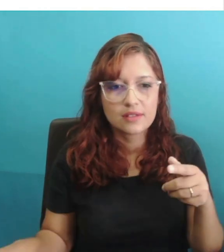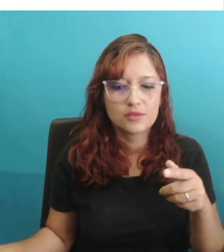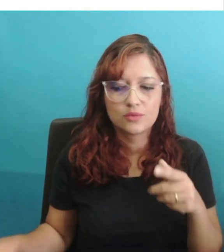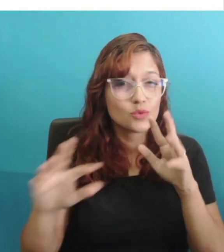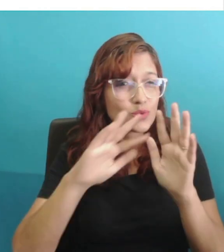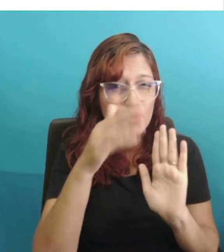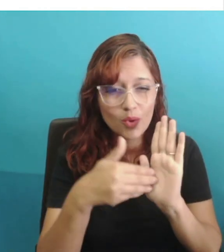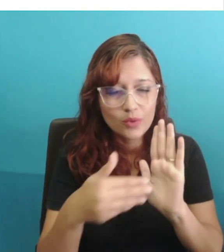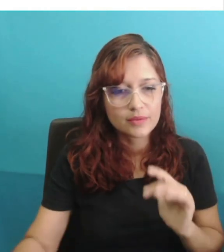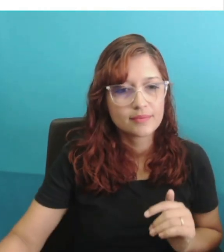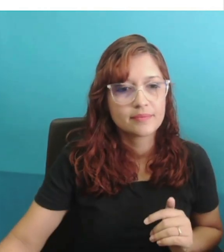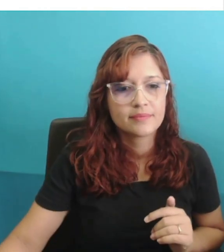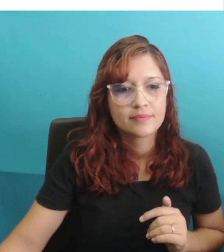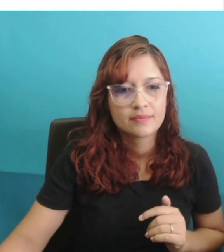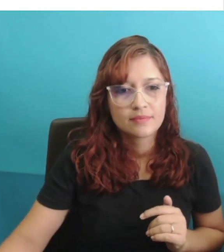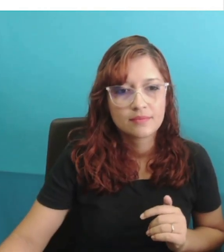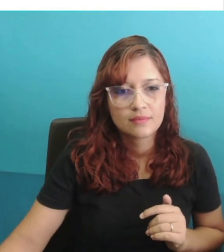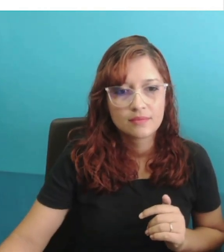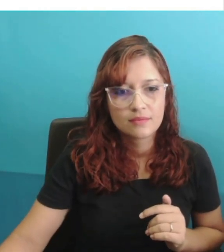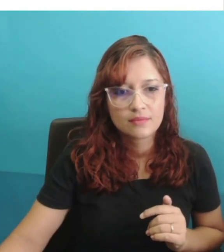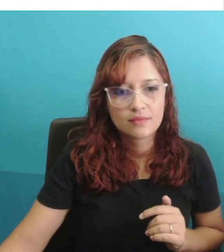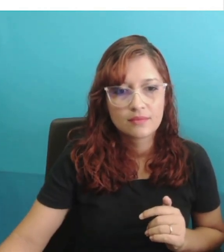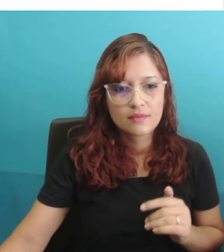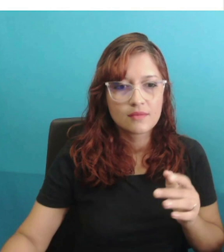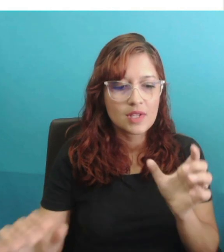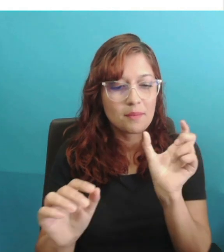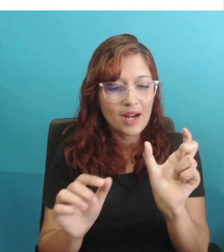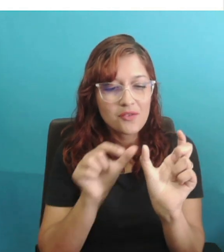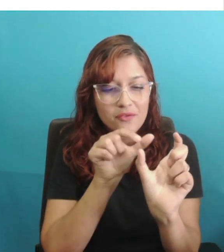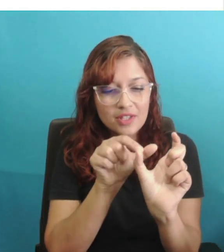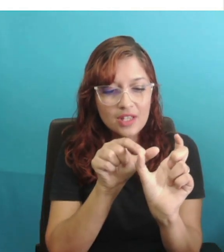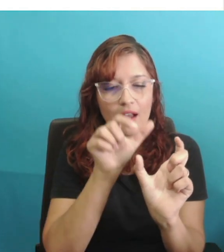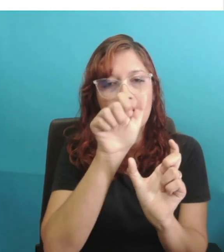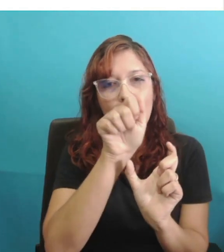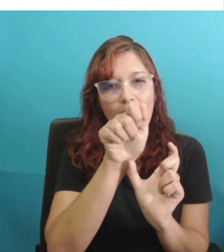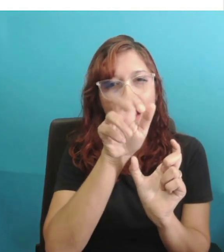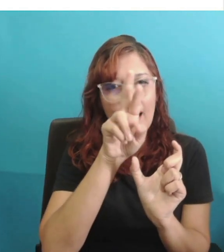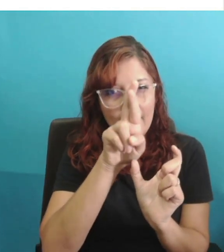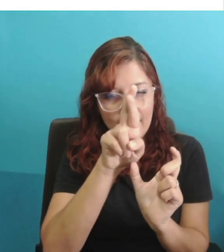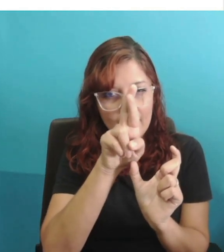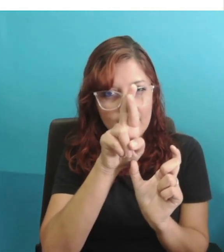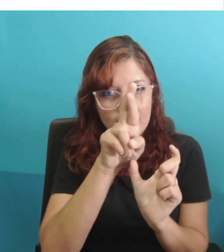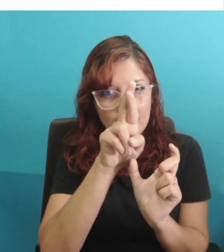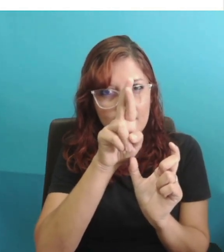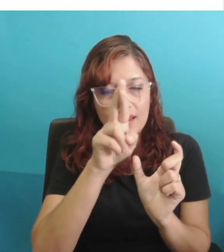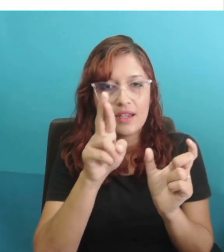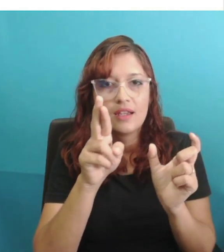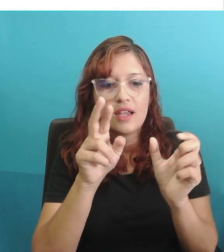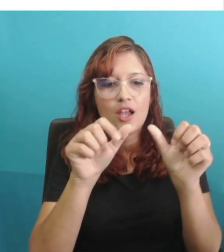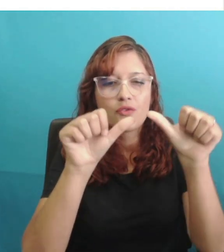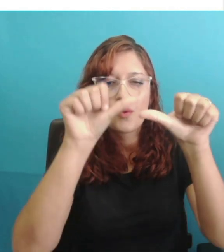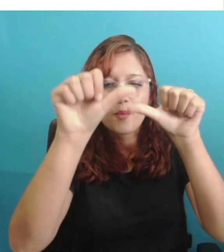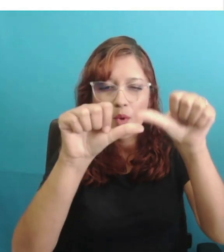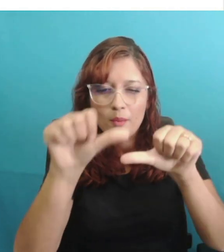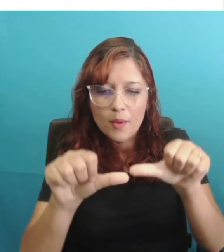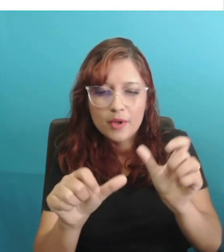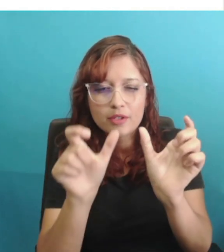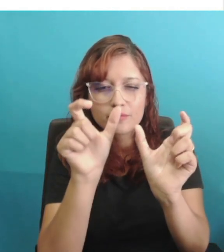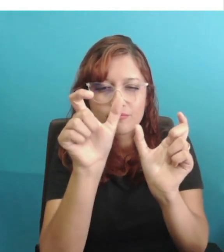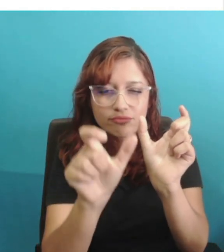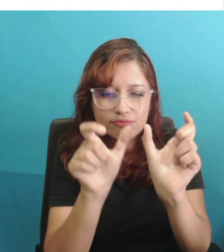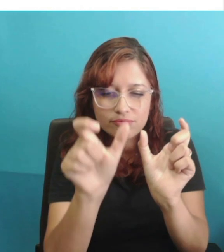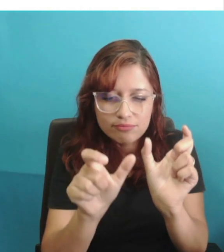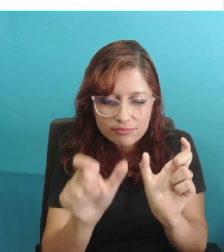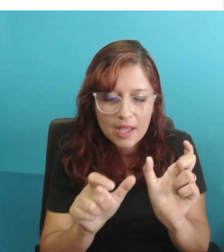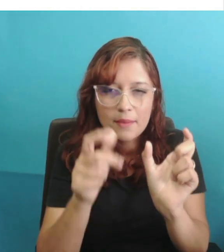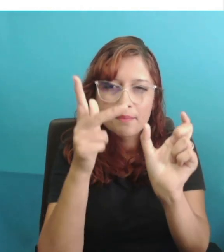conjugar, como elas são parecidas. Vamos ver a primeira conjugação, AR.